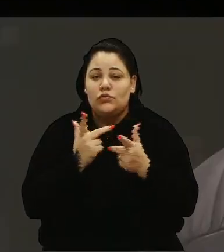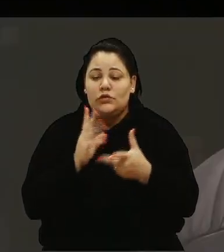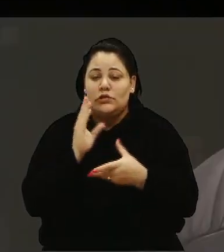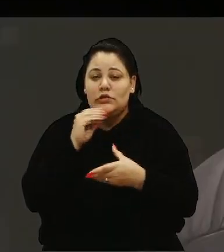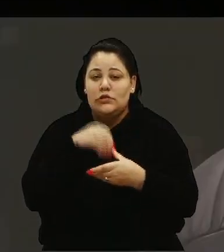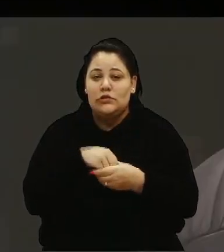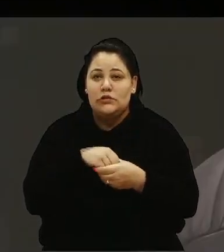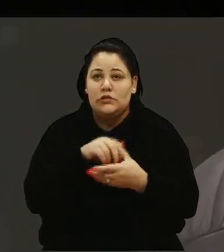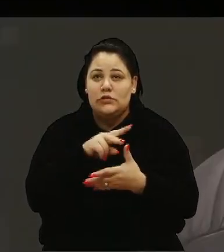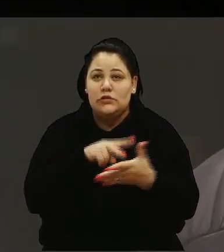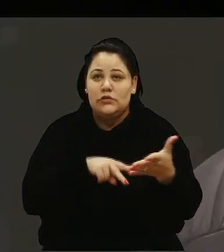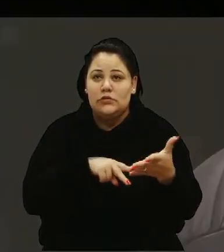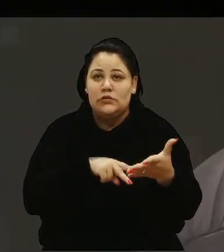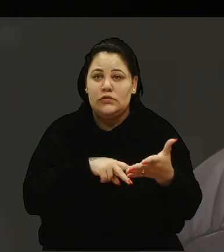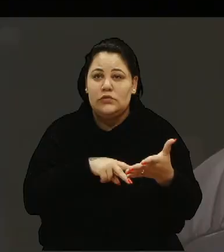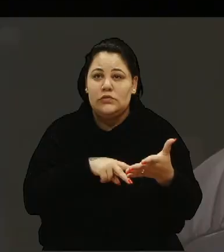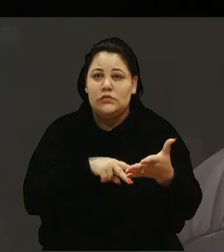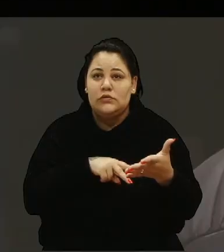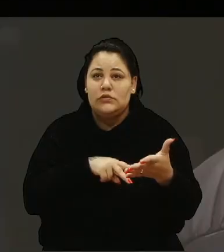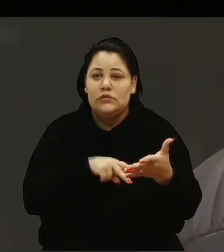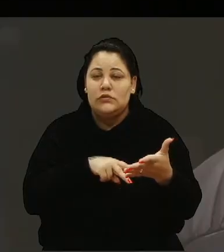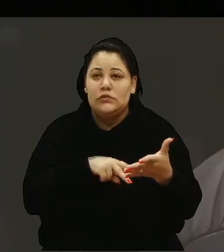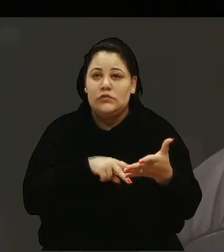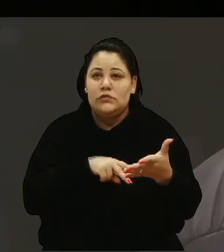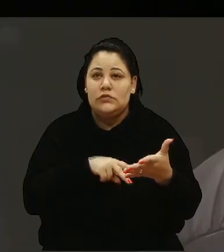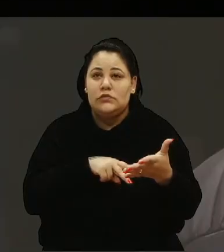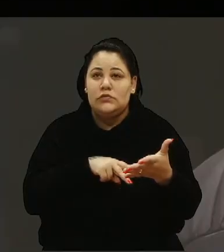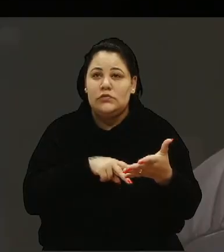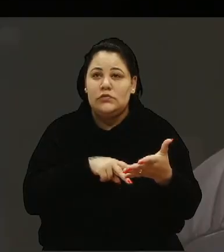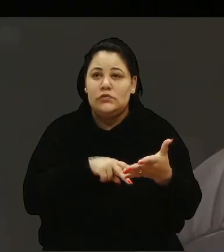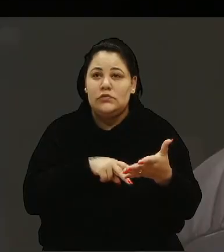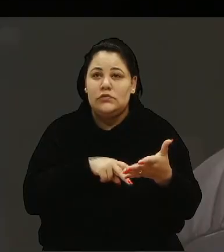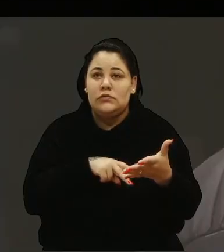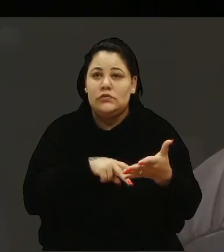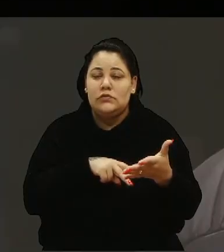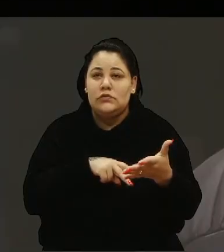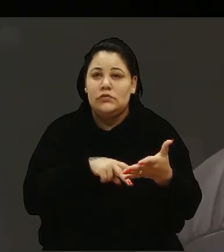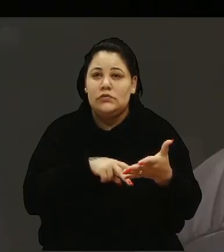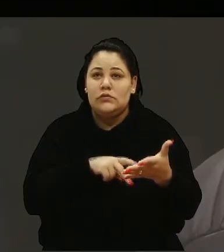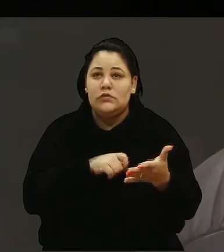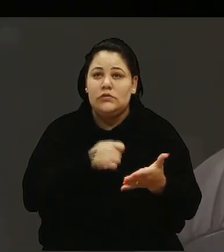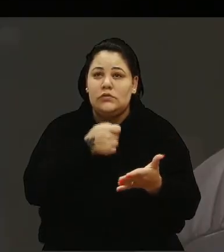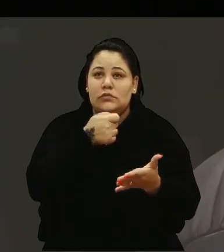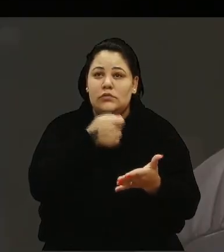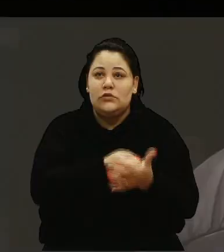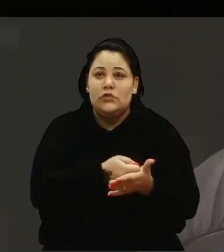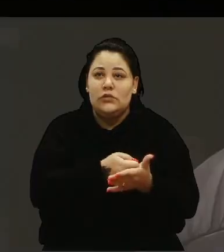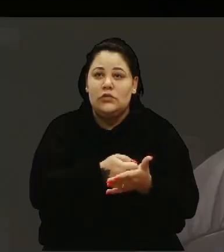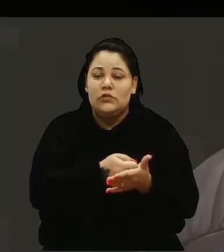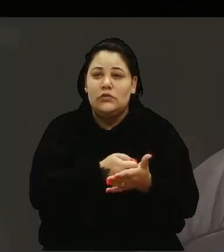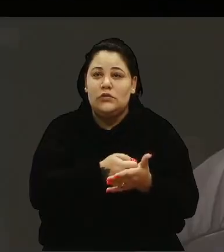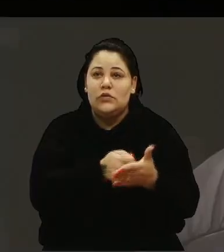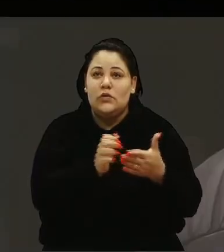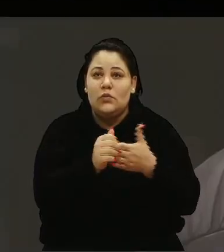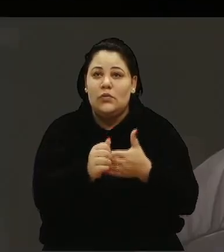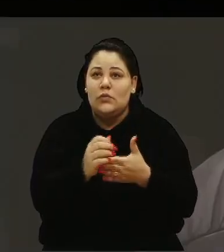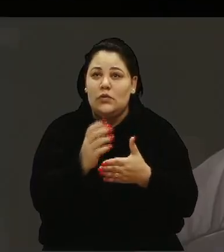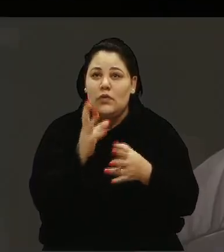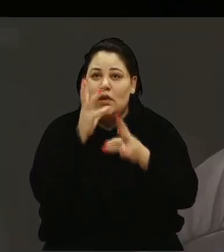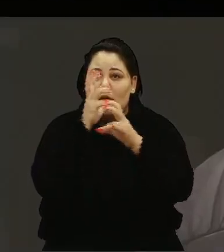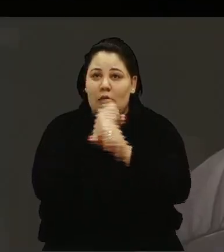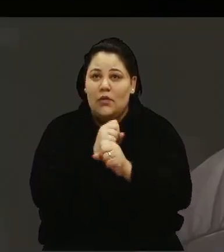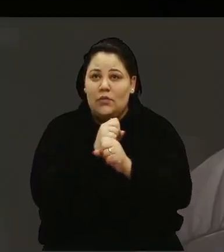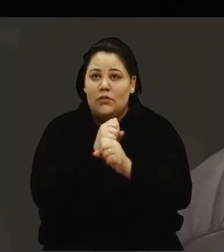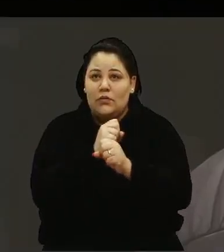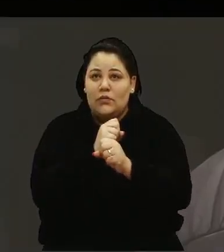Primeiro, pela extinção da obrigatoriedade da guia de trânsito animal e seguinte, a revisão da exigência de exame de mormo. Primeiro,